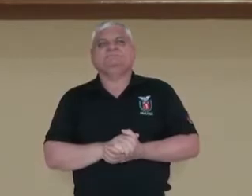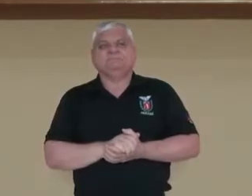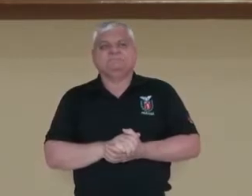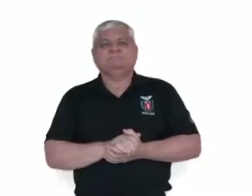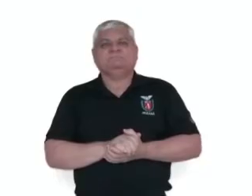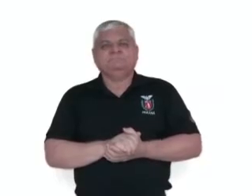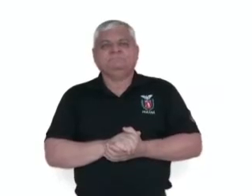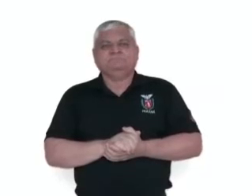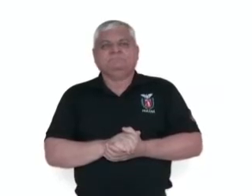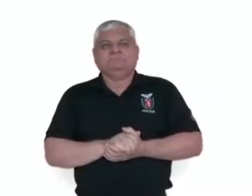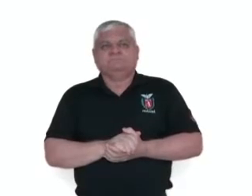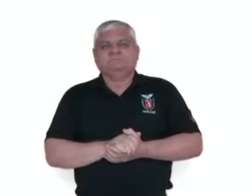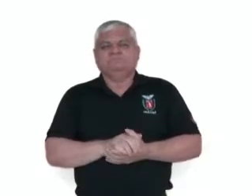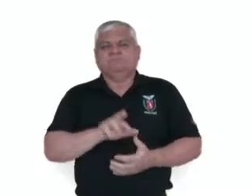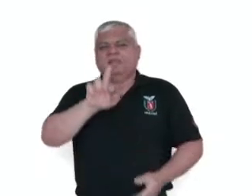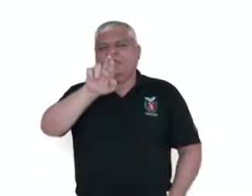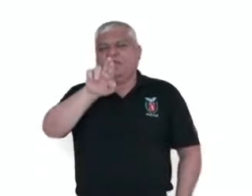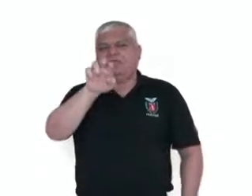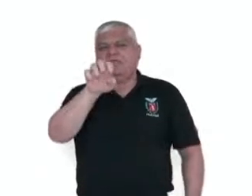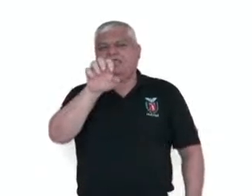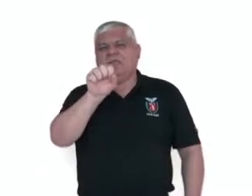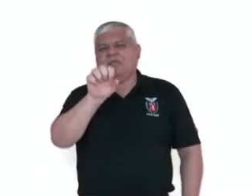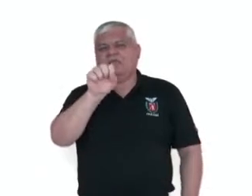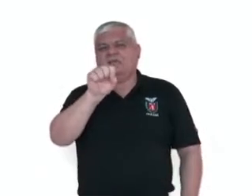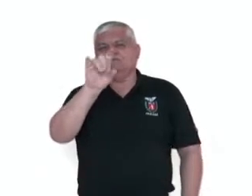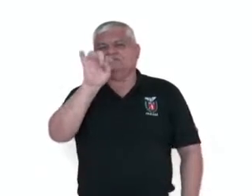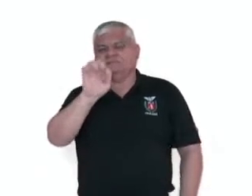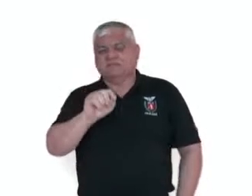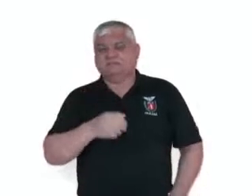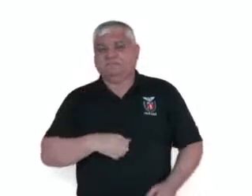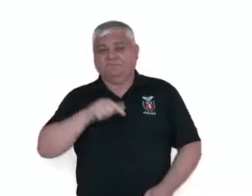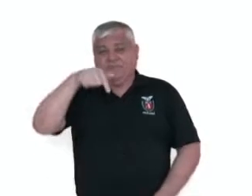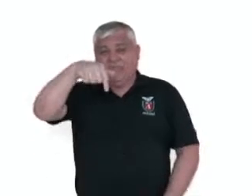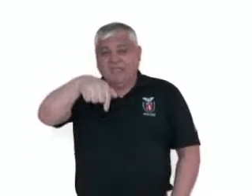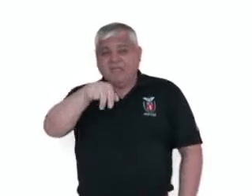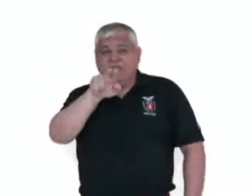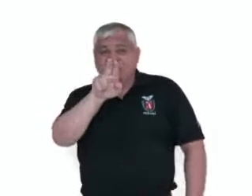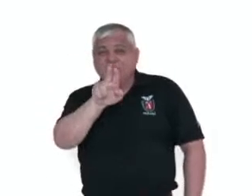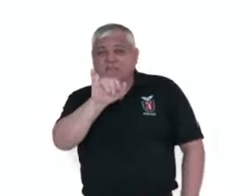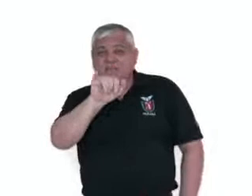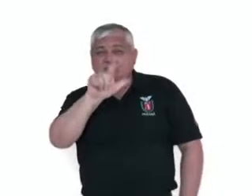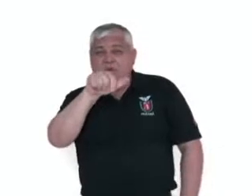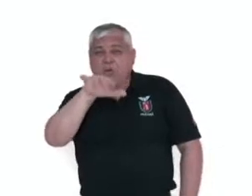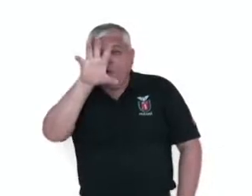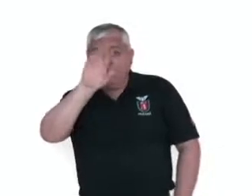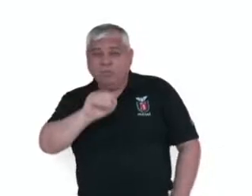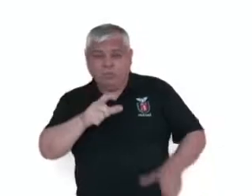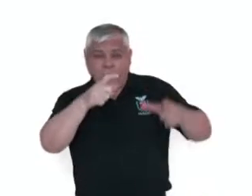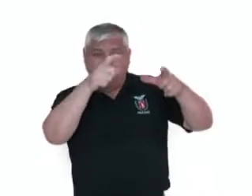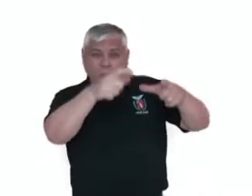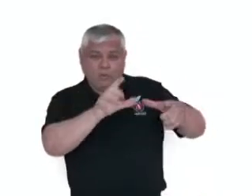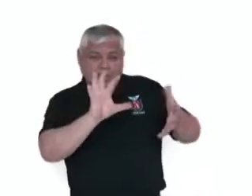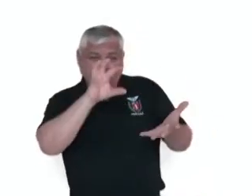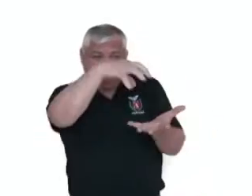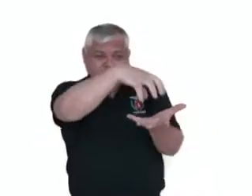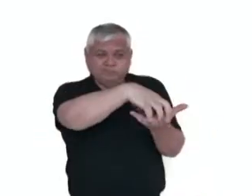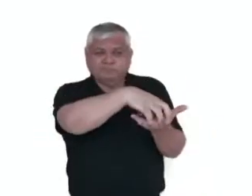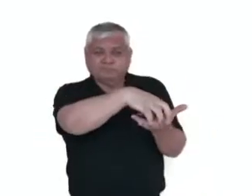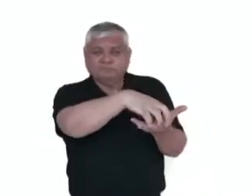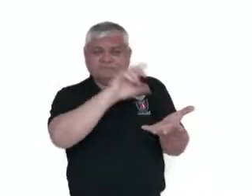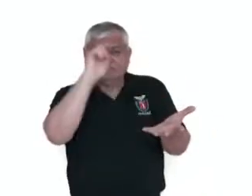Então vamos lá. Compreender os quilombos como uma forma de resistência organizada por pessoas escravizadas no Brasil colônia